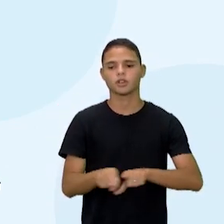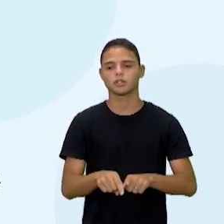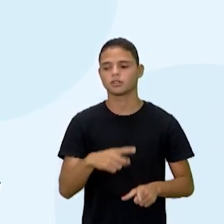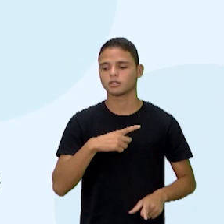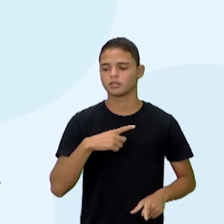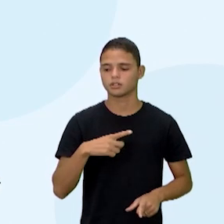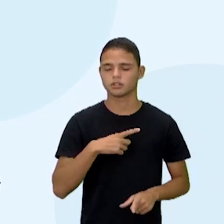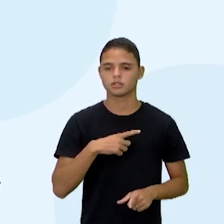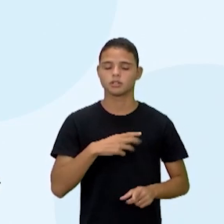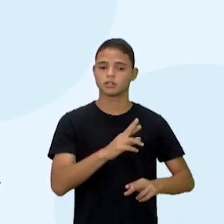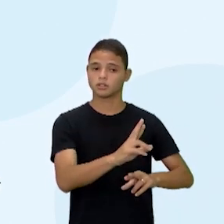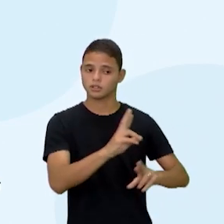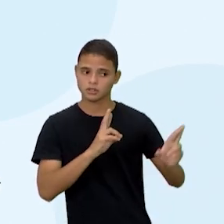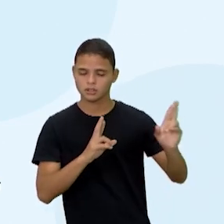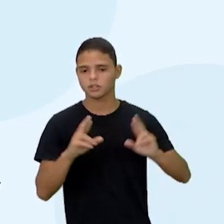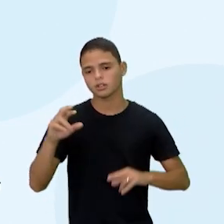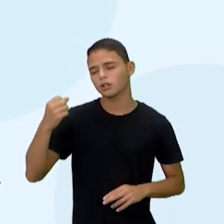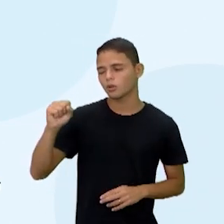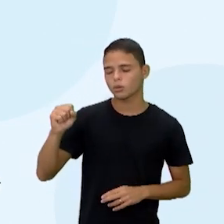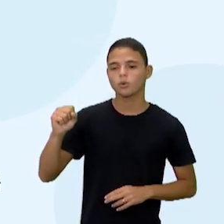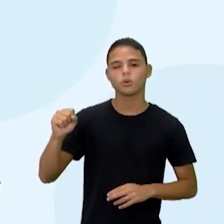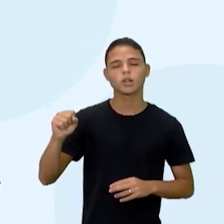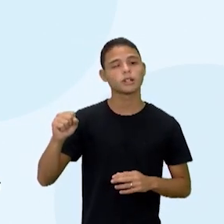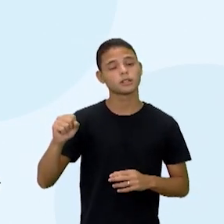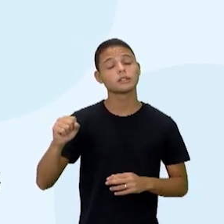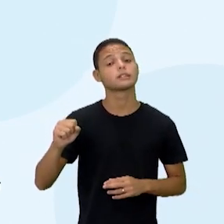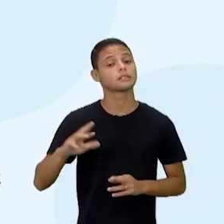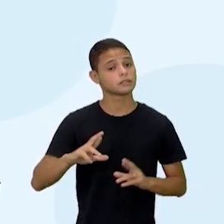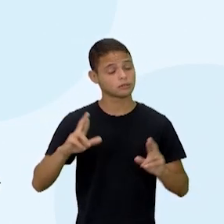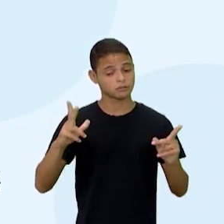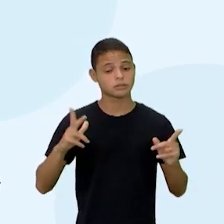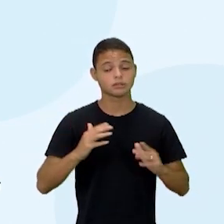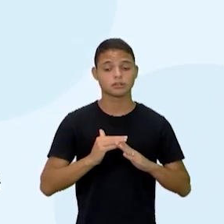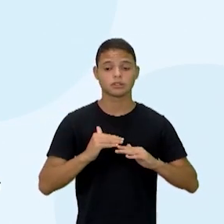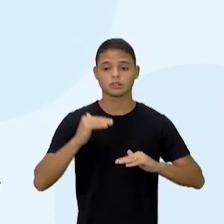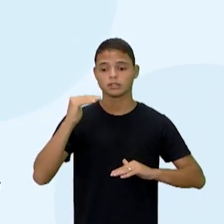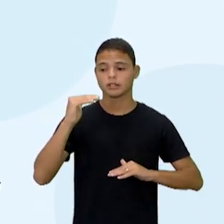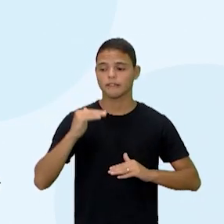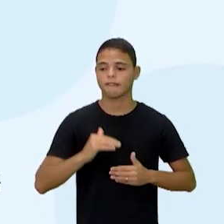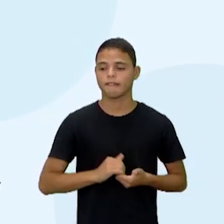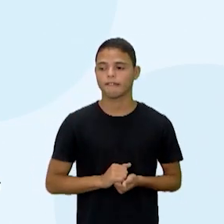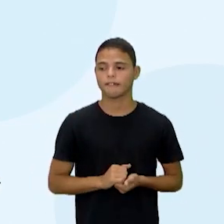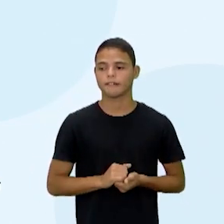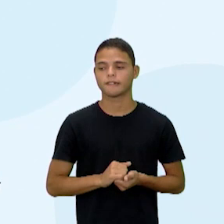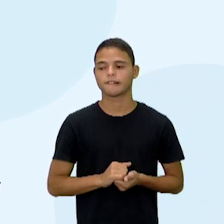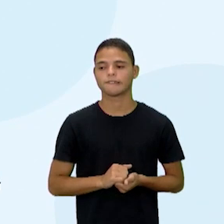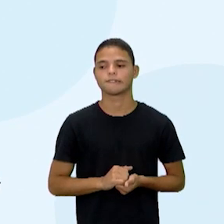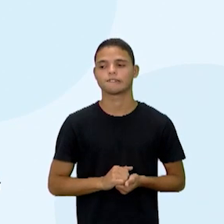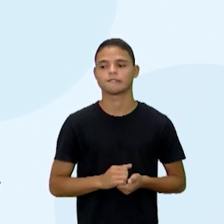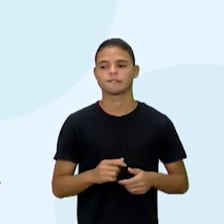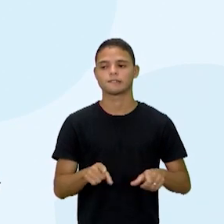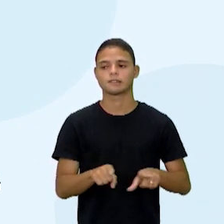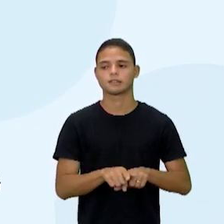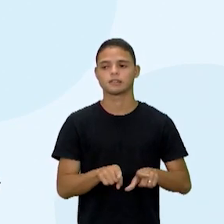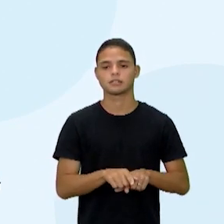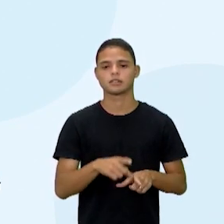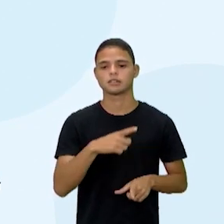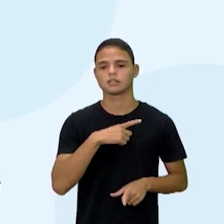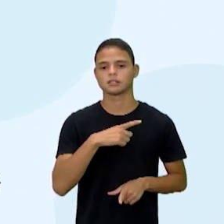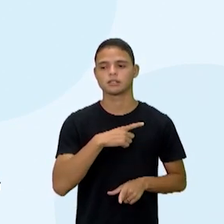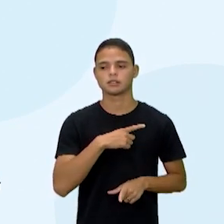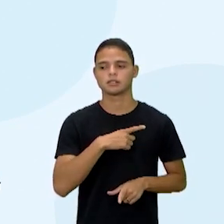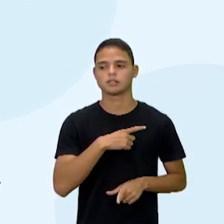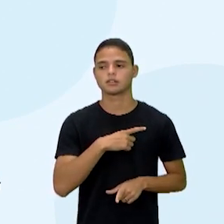nota 8,63, né? Então, foi uma diferença muito grande para essa escola, demonstrando que quando a gente oferece o enriquecimento